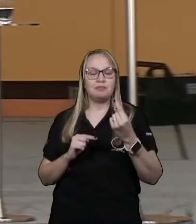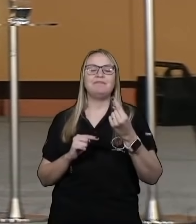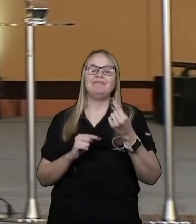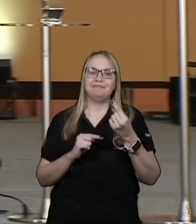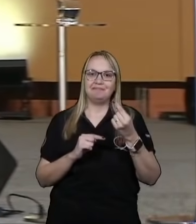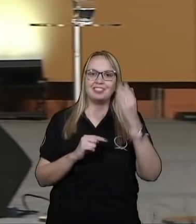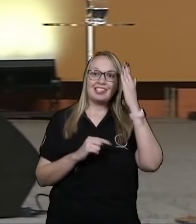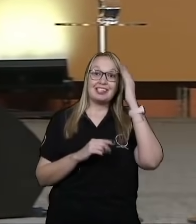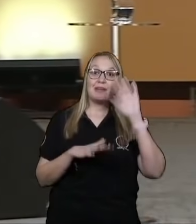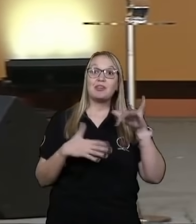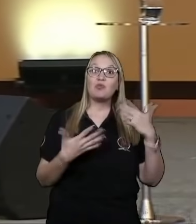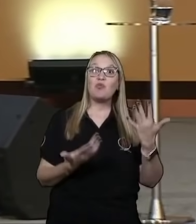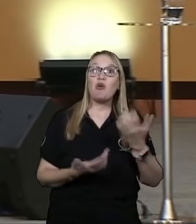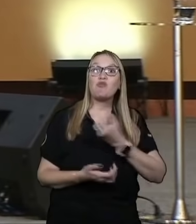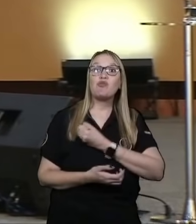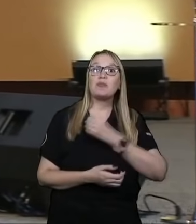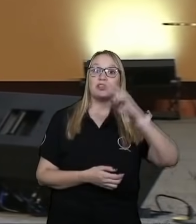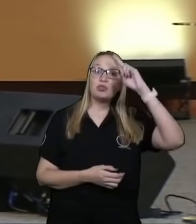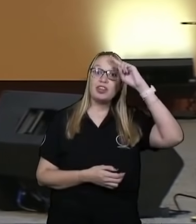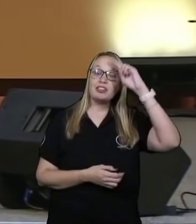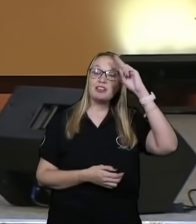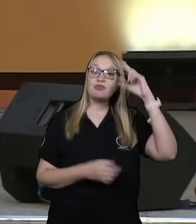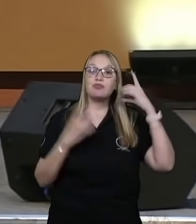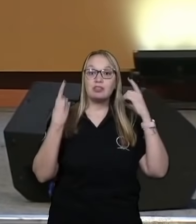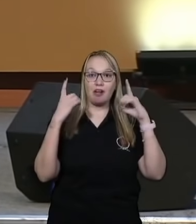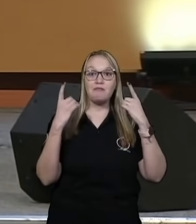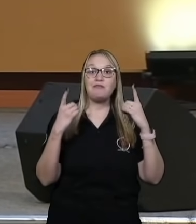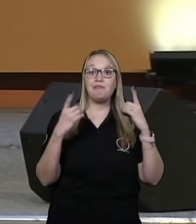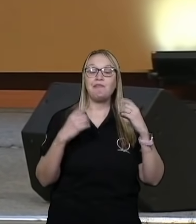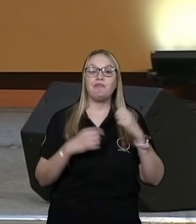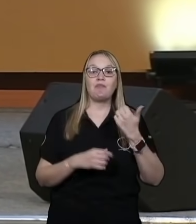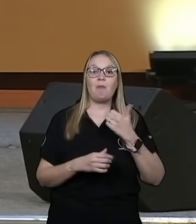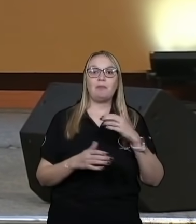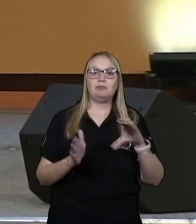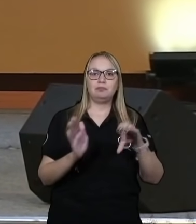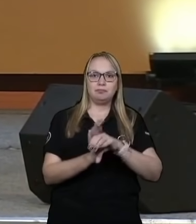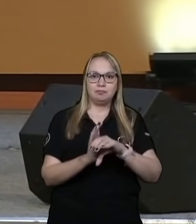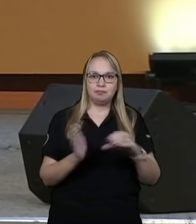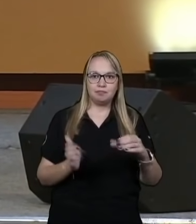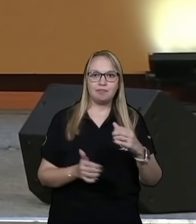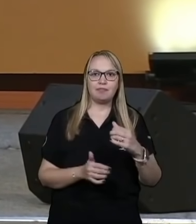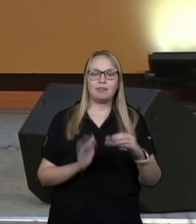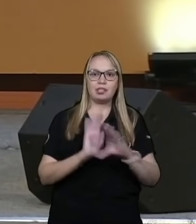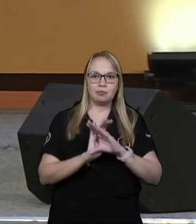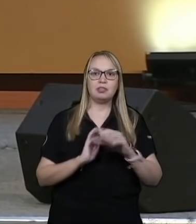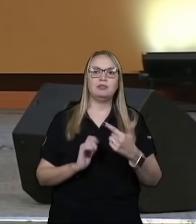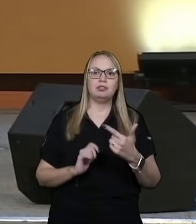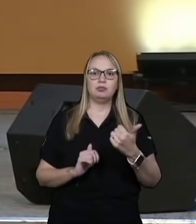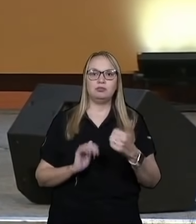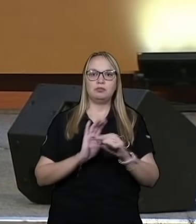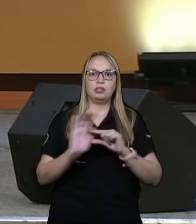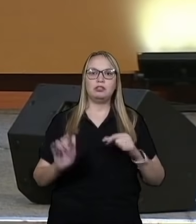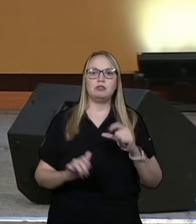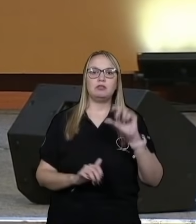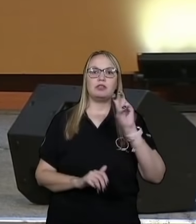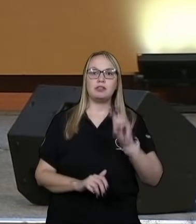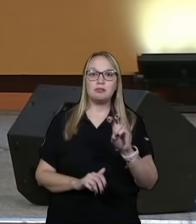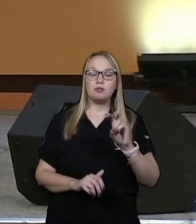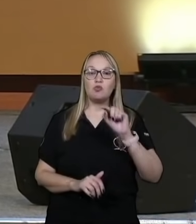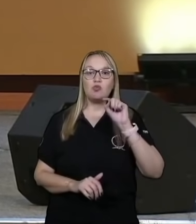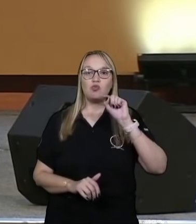sabe qual é o número do Exército Davi primeiro Crônicas 20 15 1 milhão